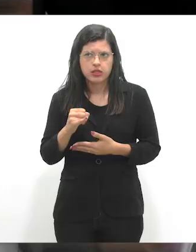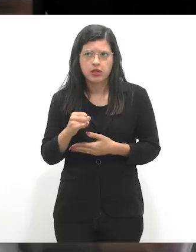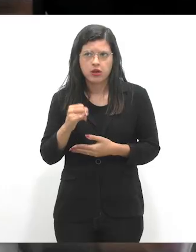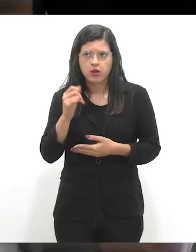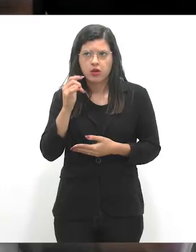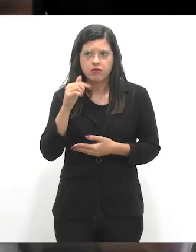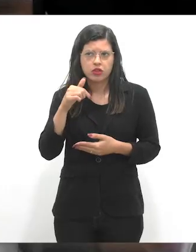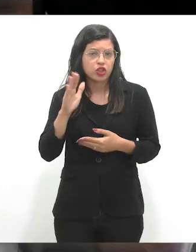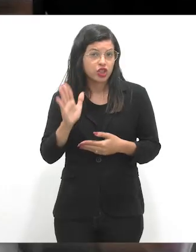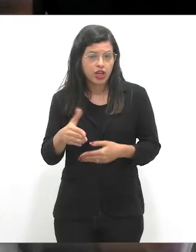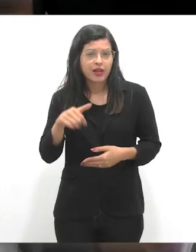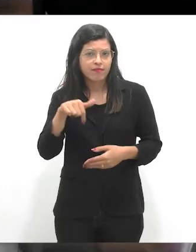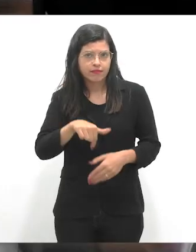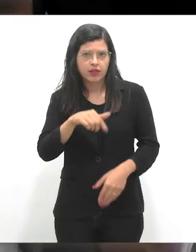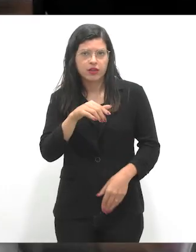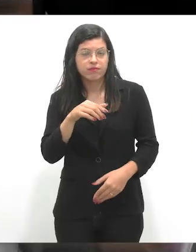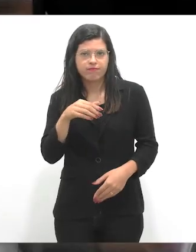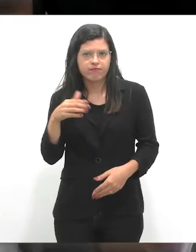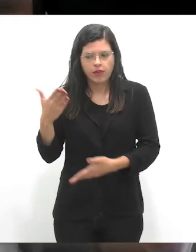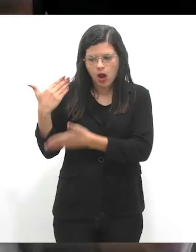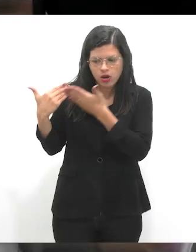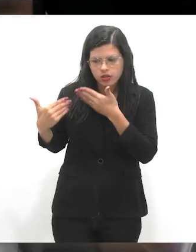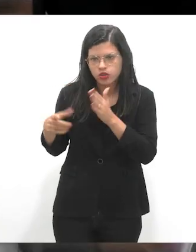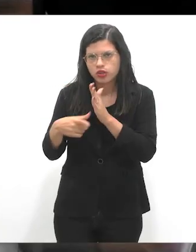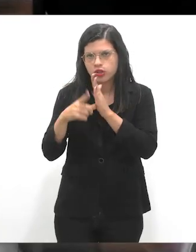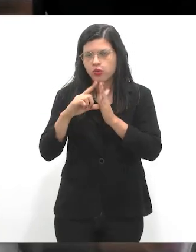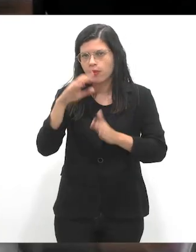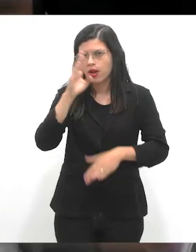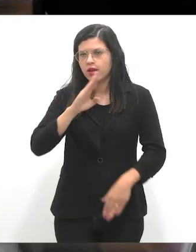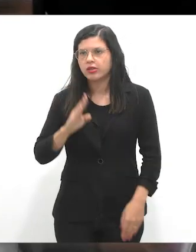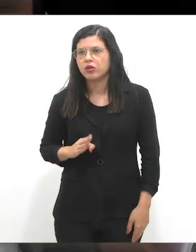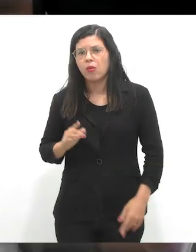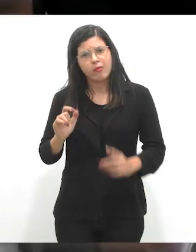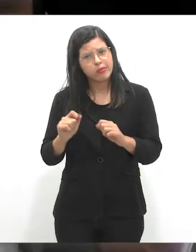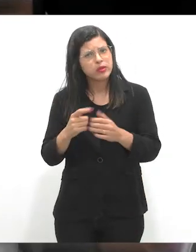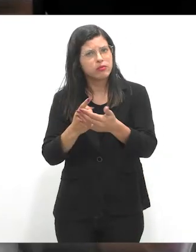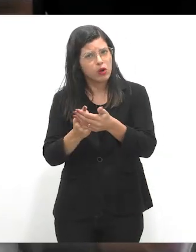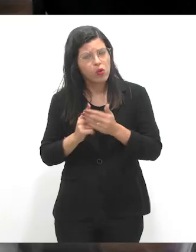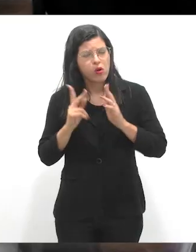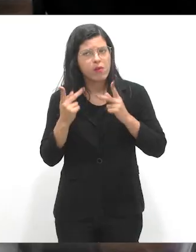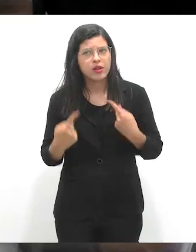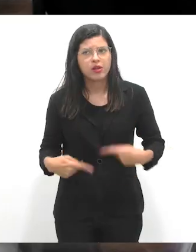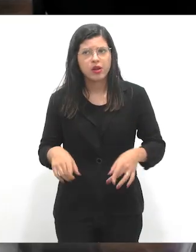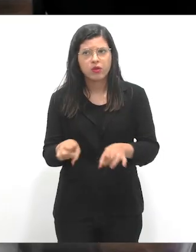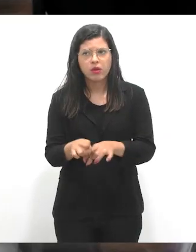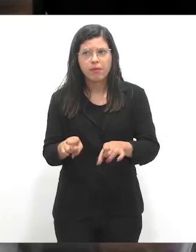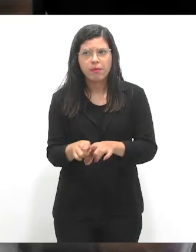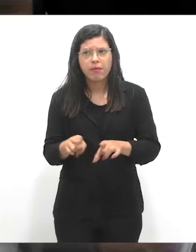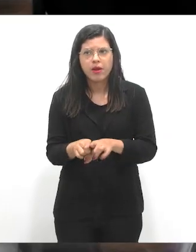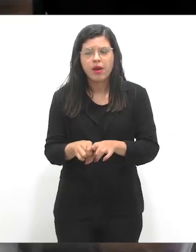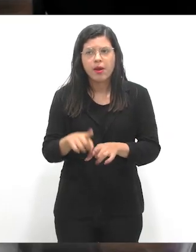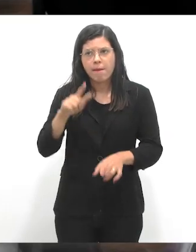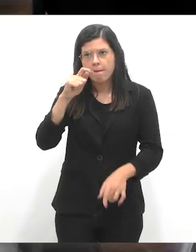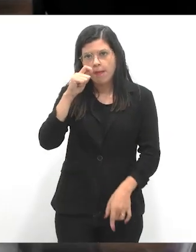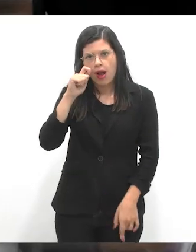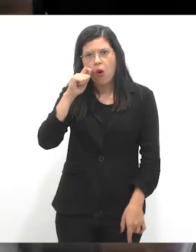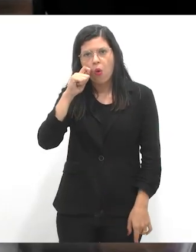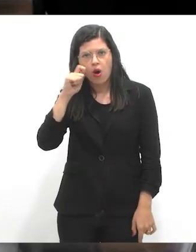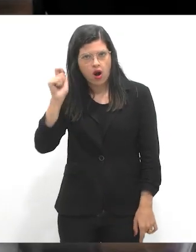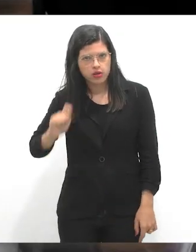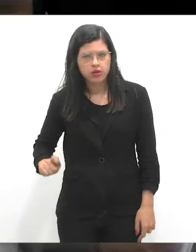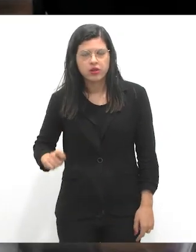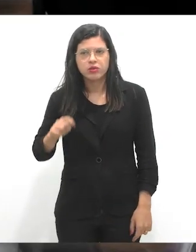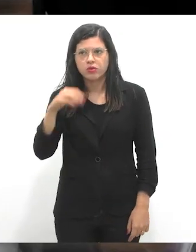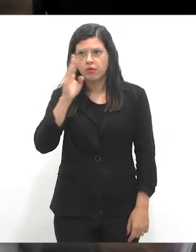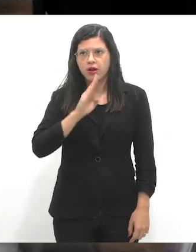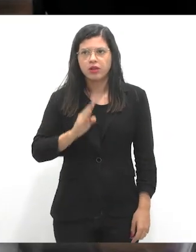Se ela estava aqui no Brasil, já conseguiu chegar por outros meios. Existe também uma acolhida, uma possibilidade de acolhida humanitária para